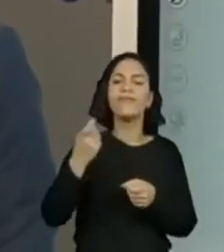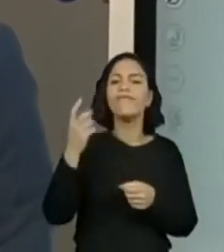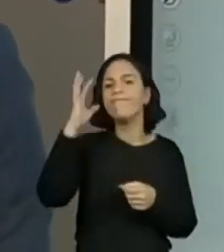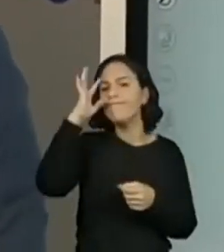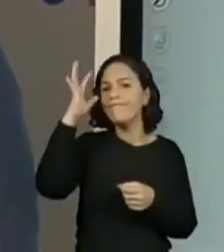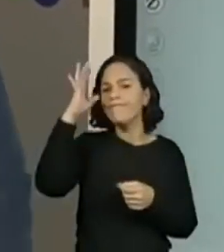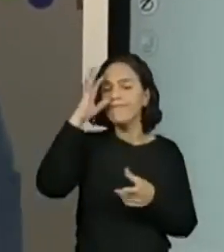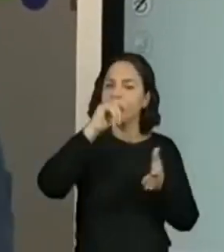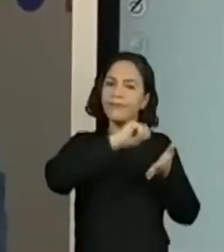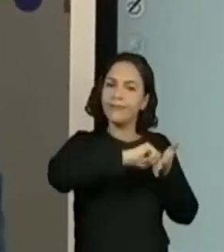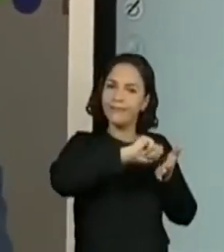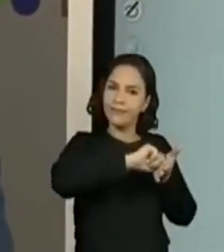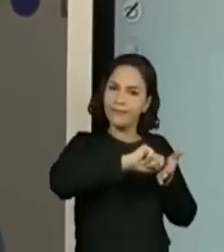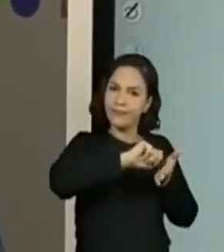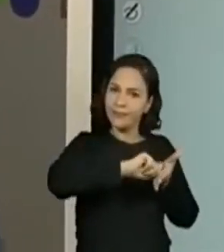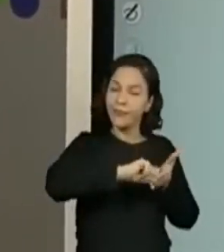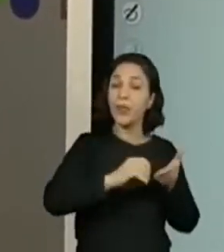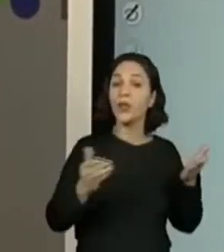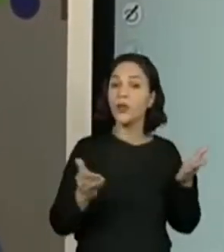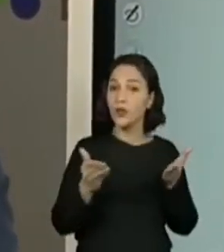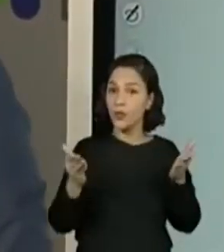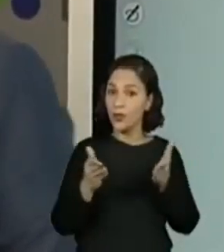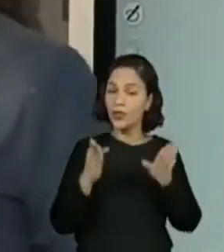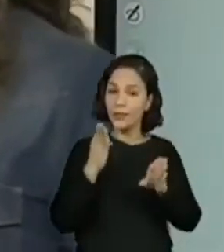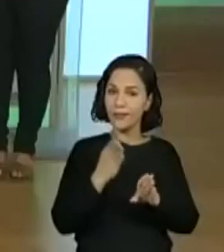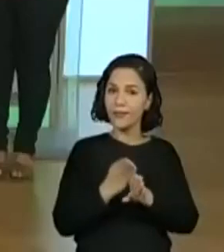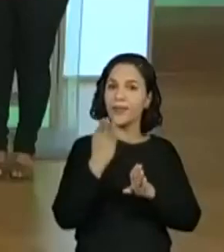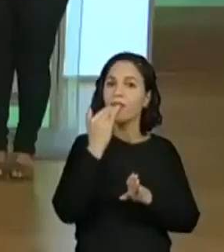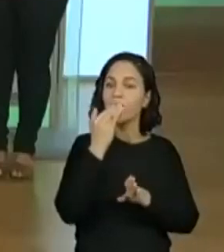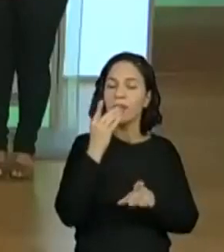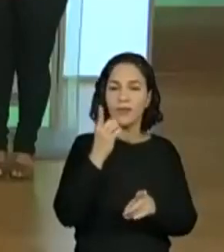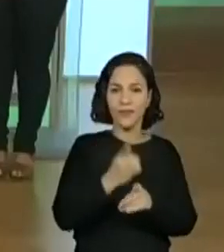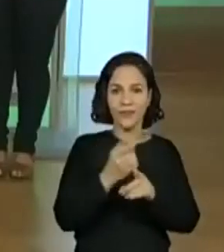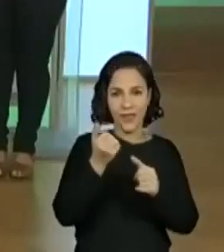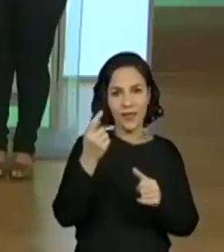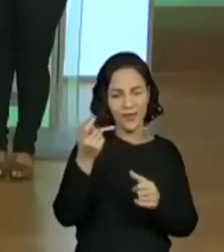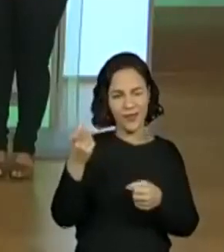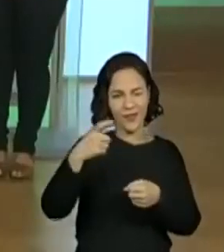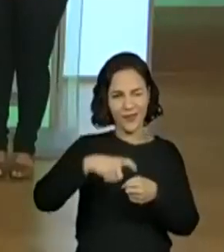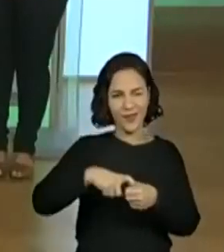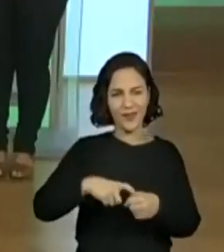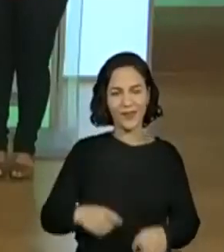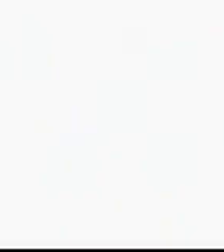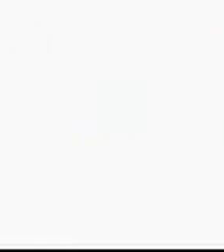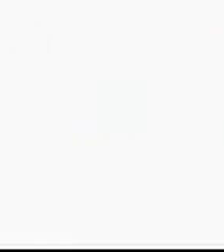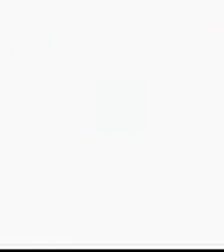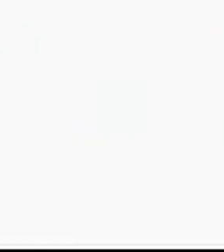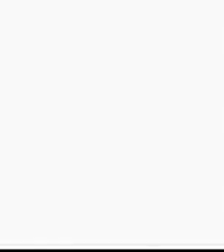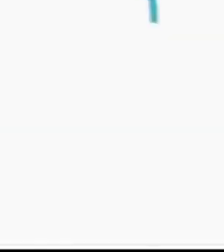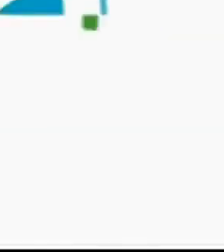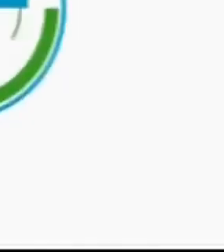refletindo sobre as escritas, lembrando que hoje a gente vai descobrir nossa comida preferida. Já Até voltamos, daqui a pouco. Tchau. Tchau.